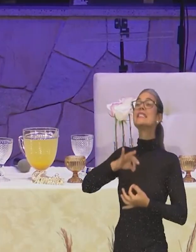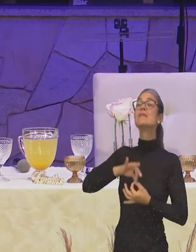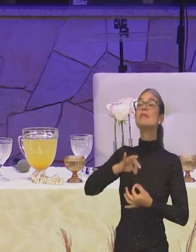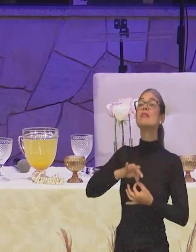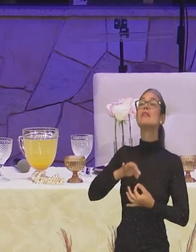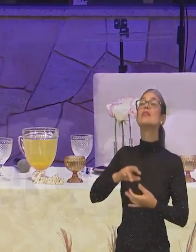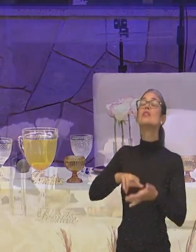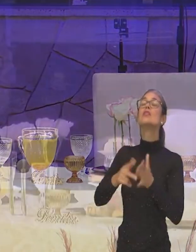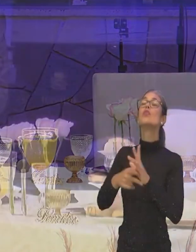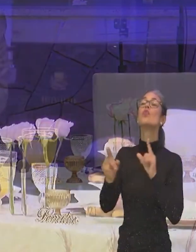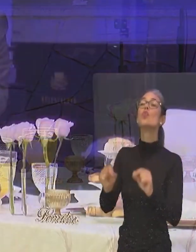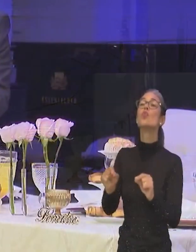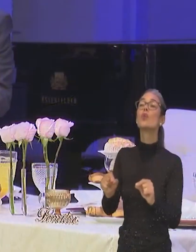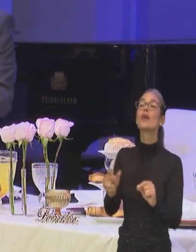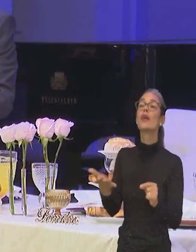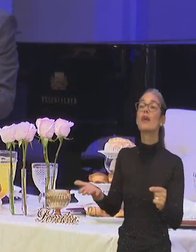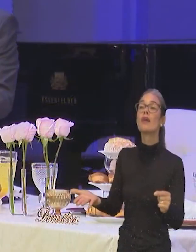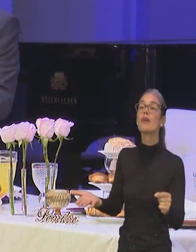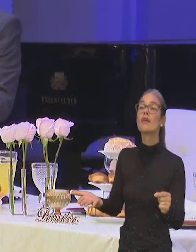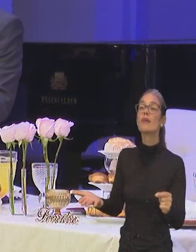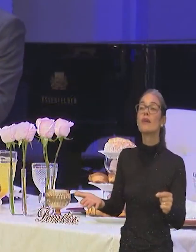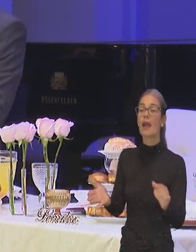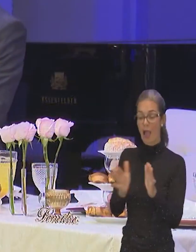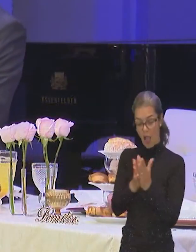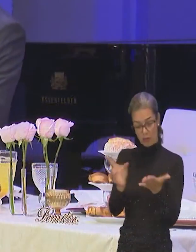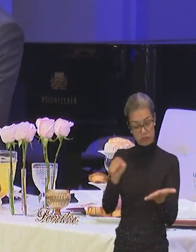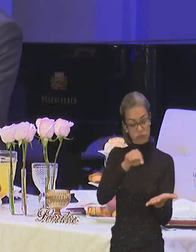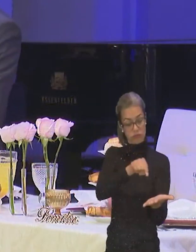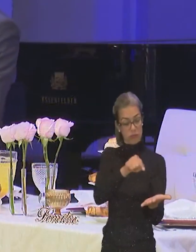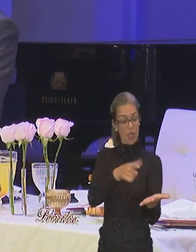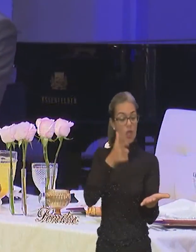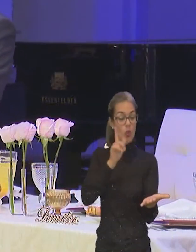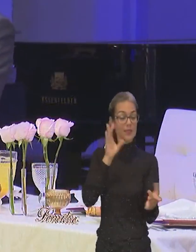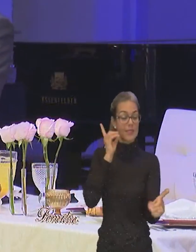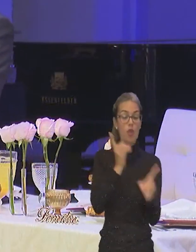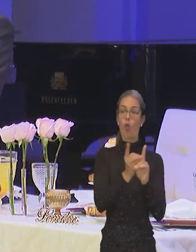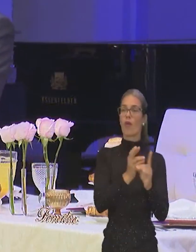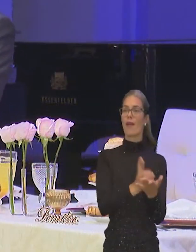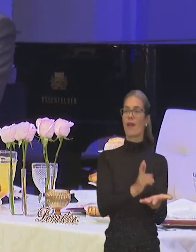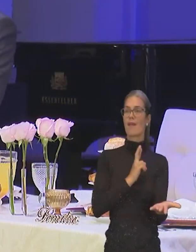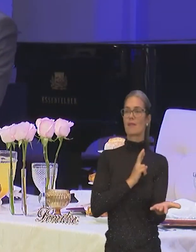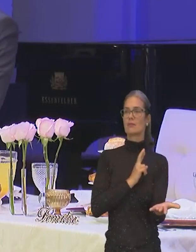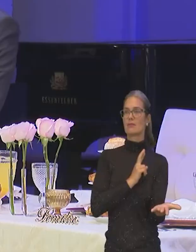Bíblia e saber aquilo que nós precisamos buscar como resposta.